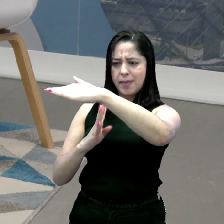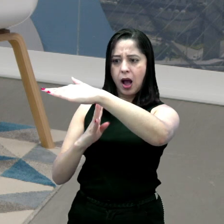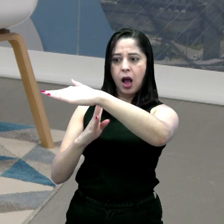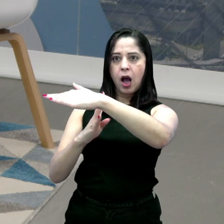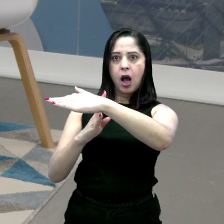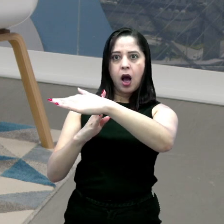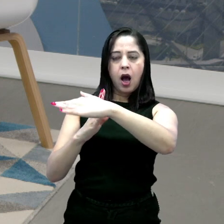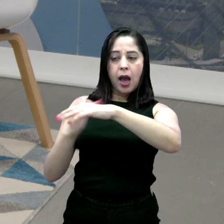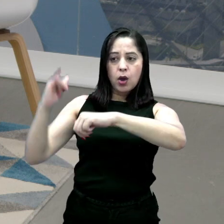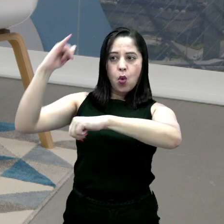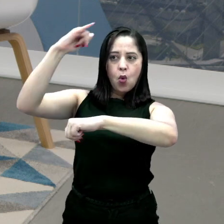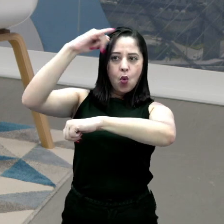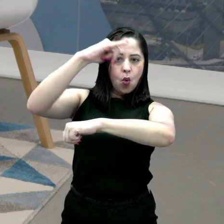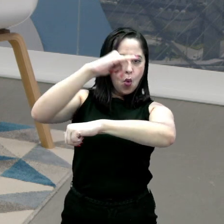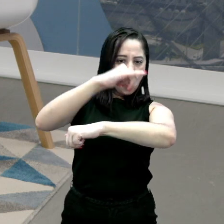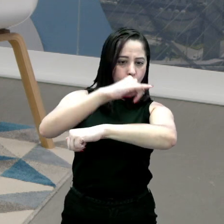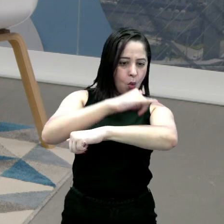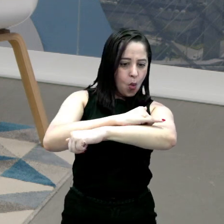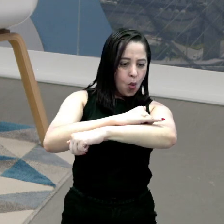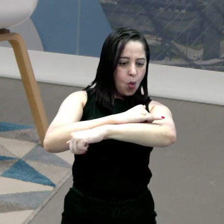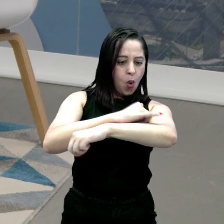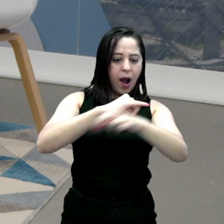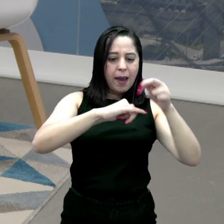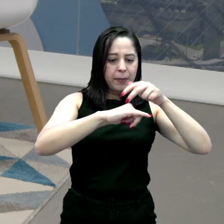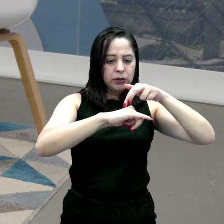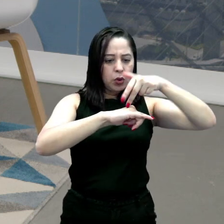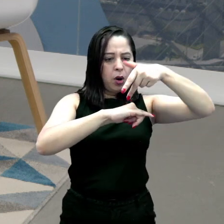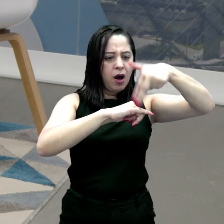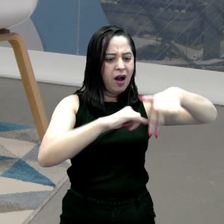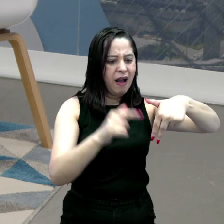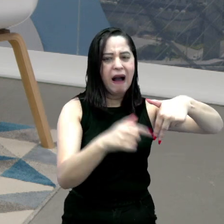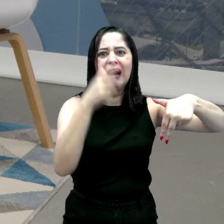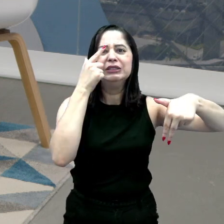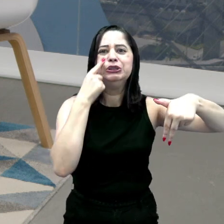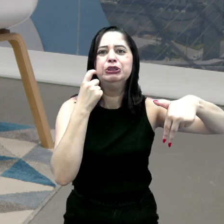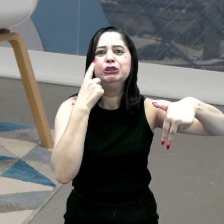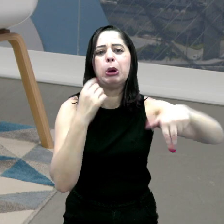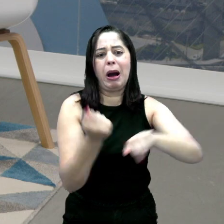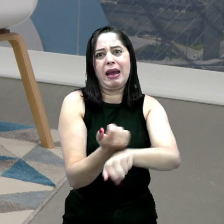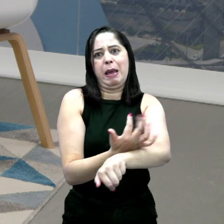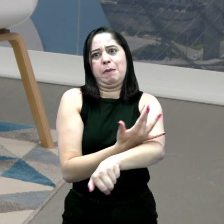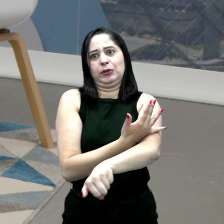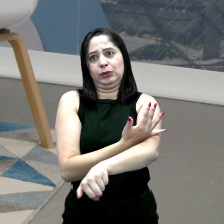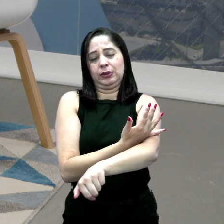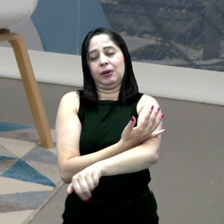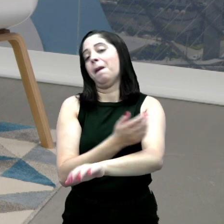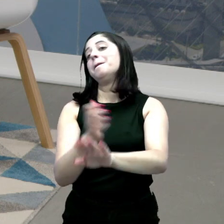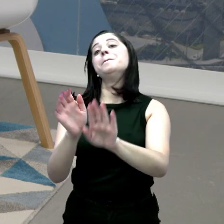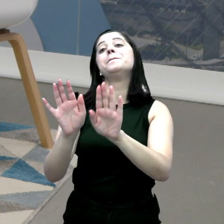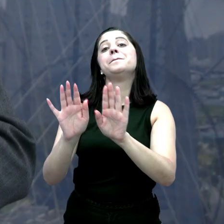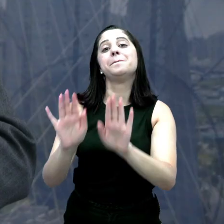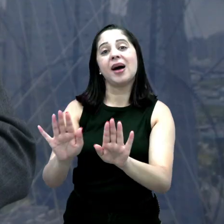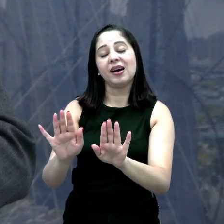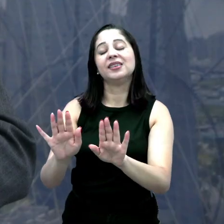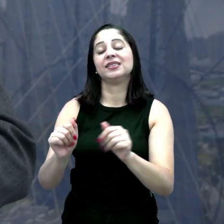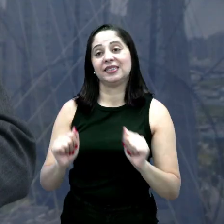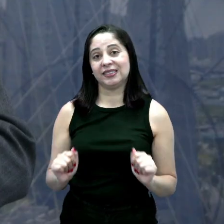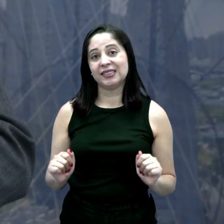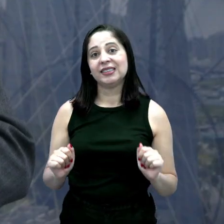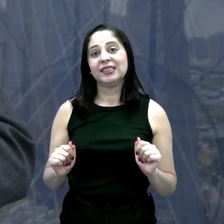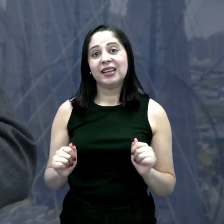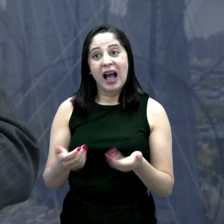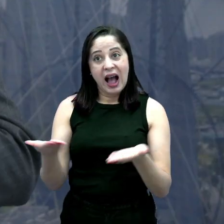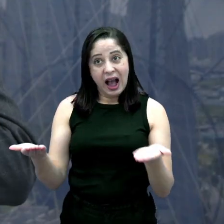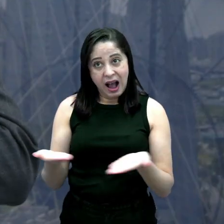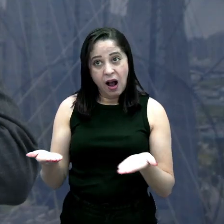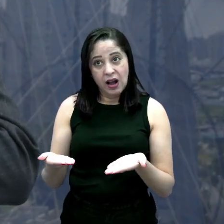fantástico no Brasil e isso tem que ser sempre ovacionado. Só que cria também um mercado. Por mais maluco que possa parecer,